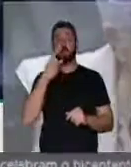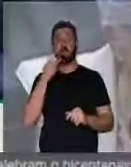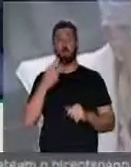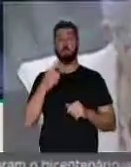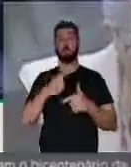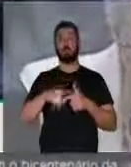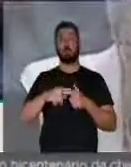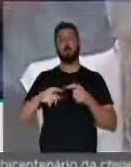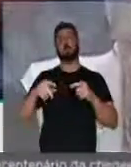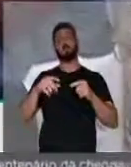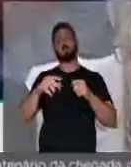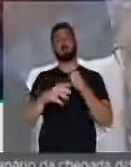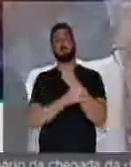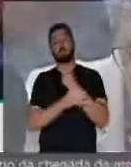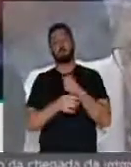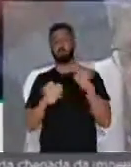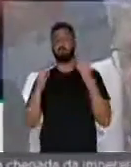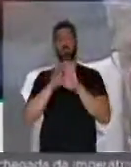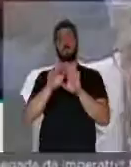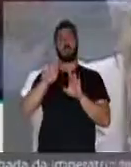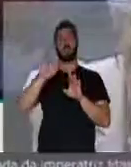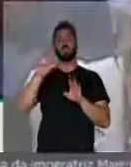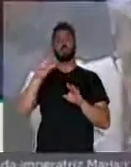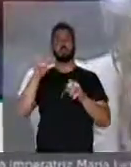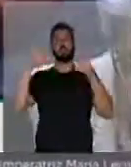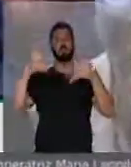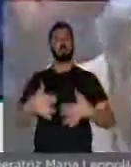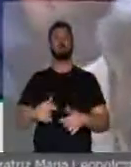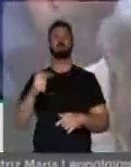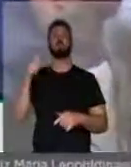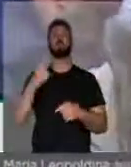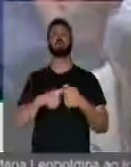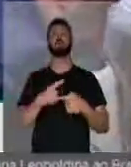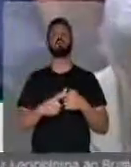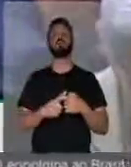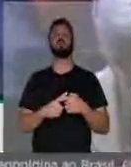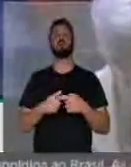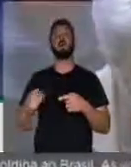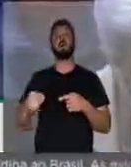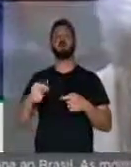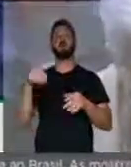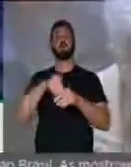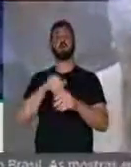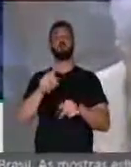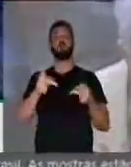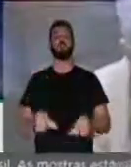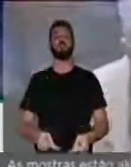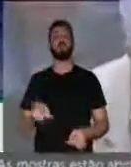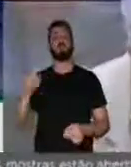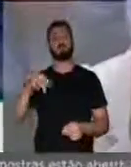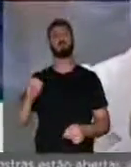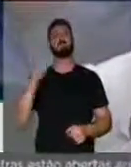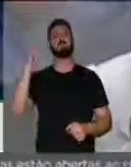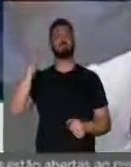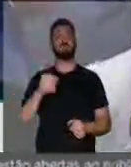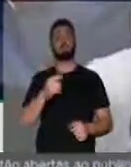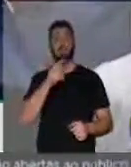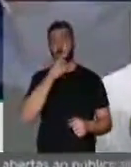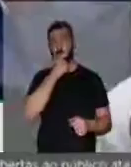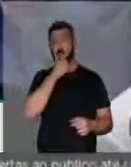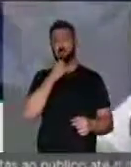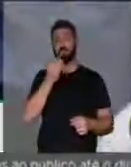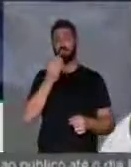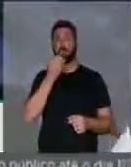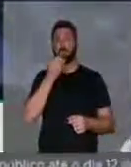de segurança para fechar as agências e não há explicação, presidente, por que esse projeto não vai para a pauta. Um projeto tão importante que